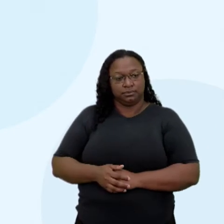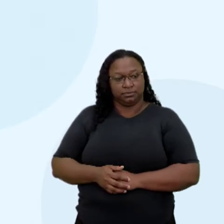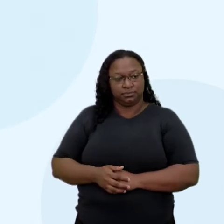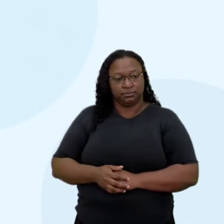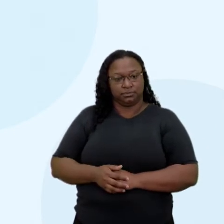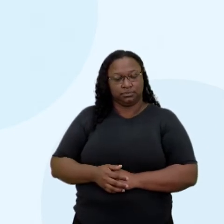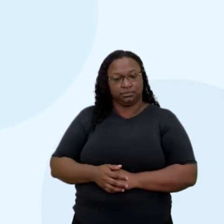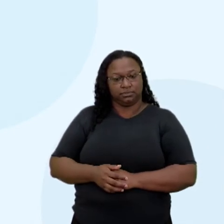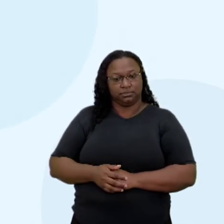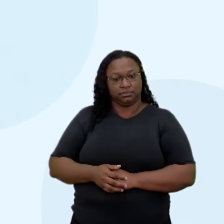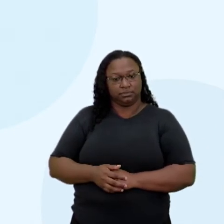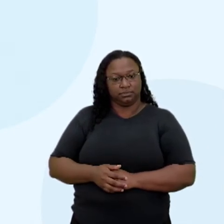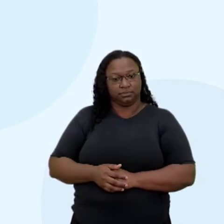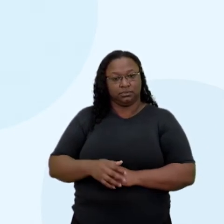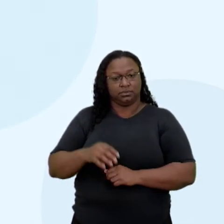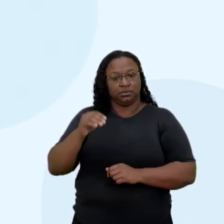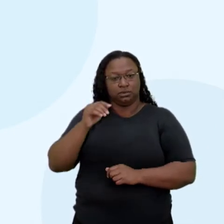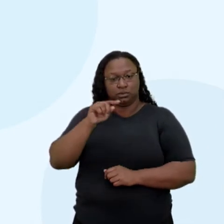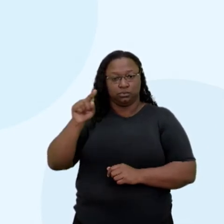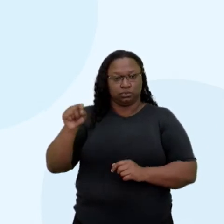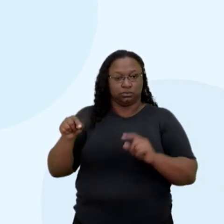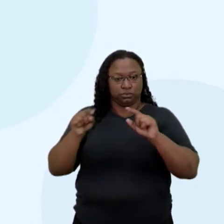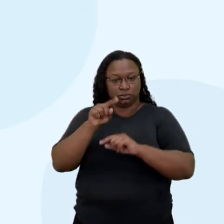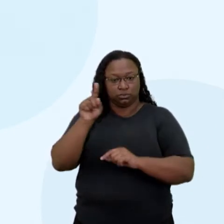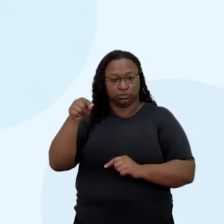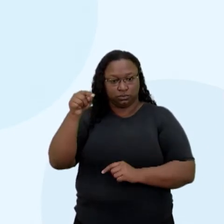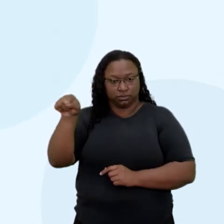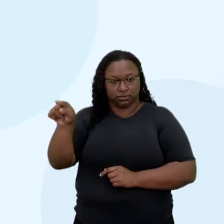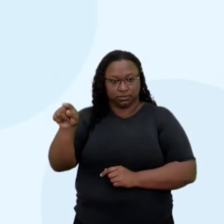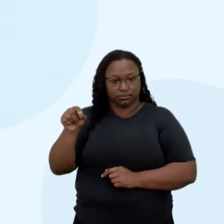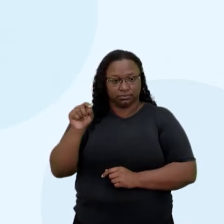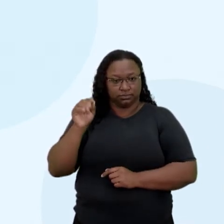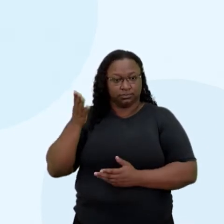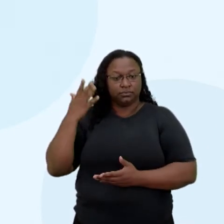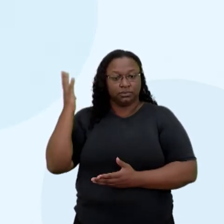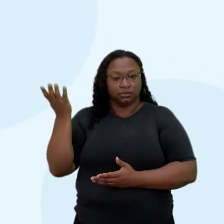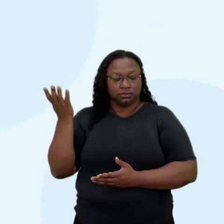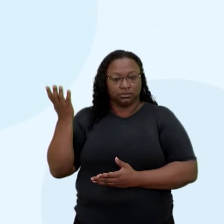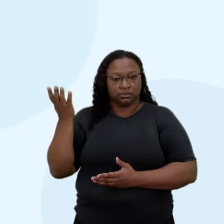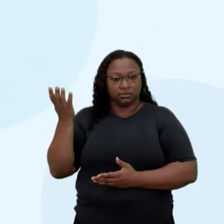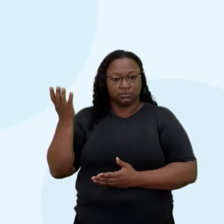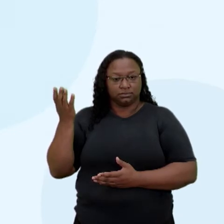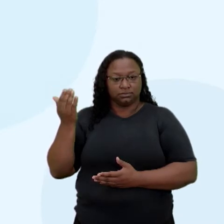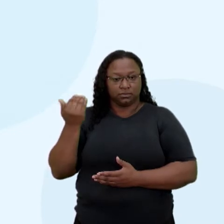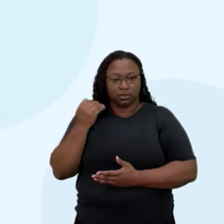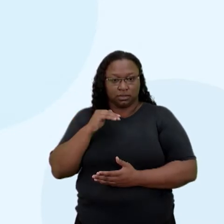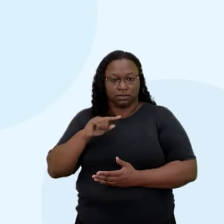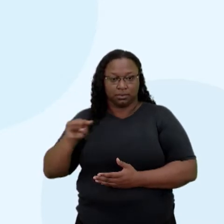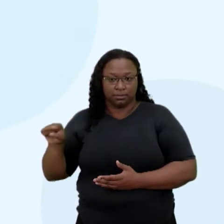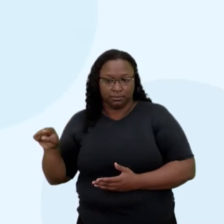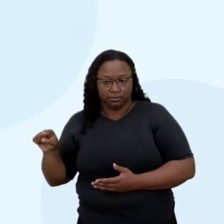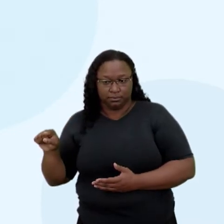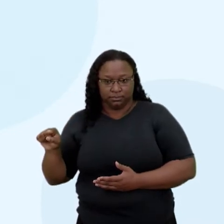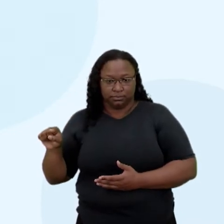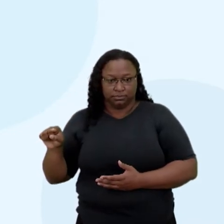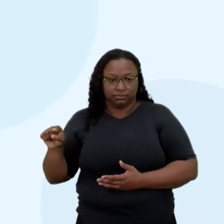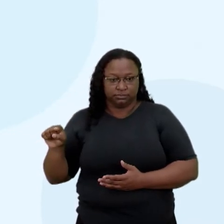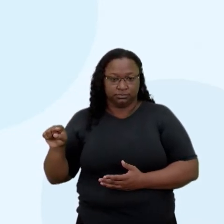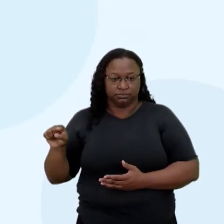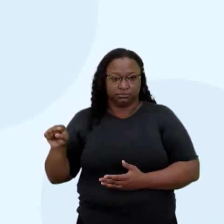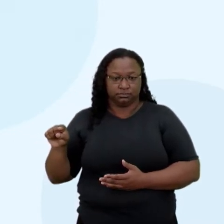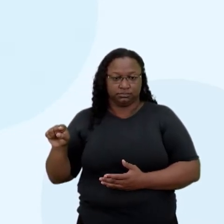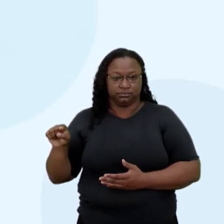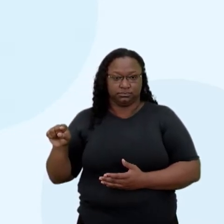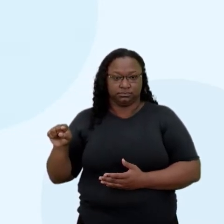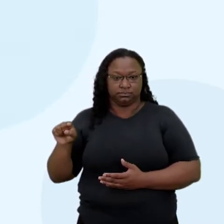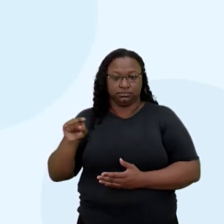Diferença dos quadrados, tá? Então, o que acontece aí? A gente está subtraindo o valor de x ao quadrado menos o valor